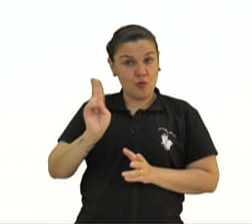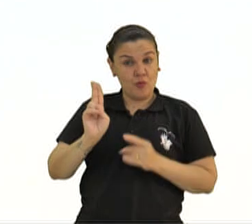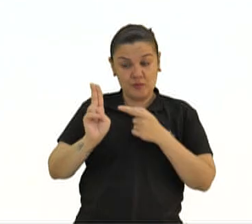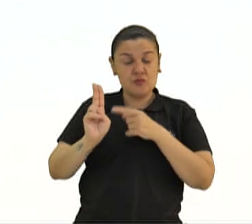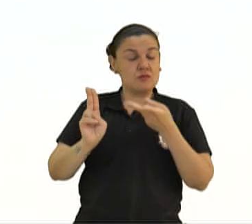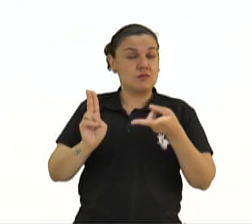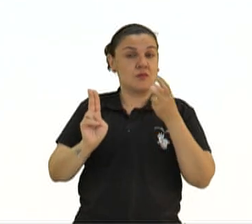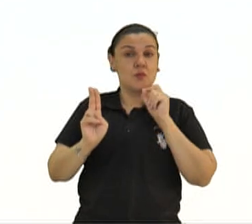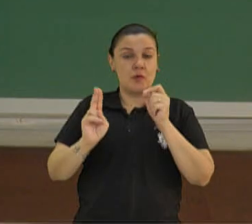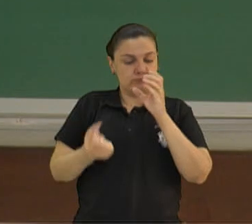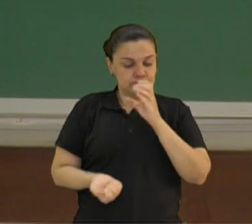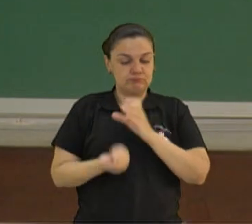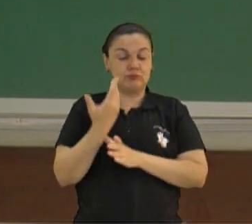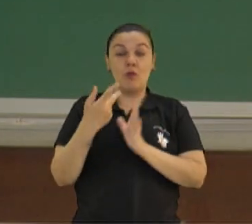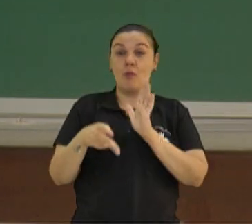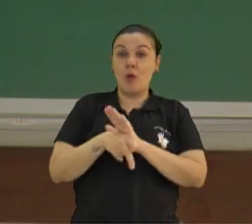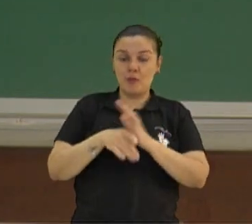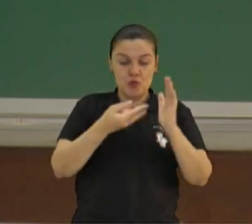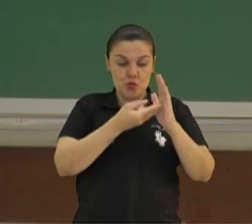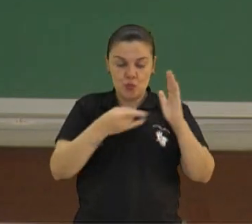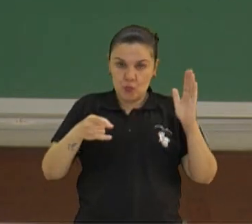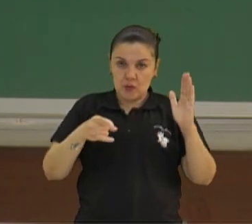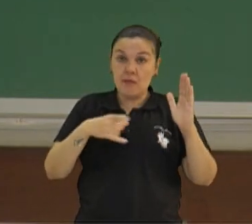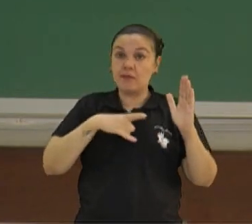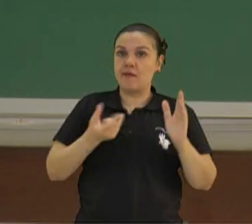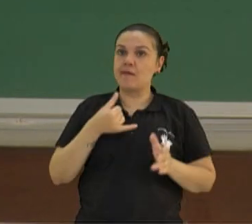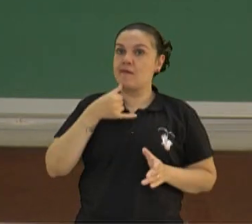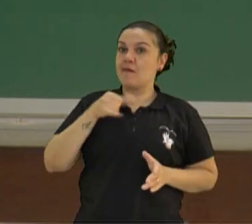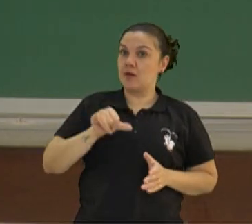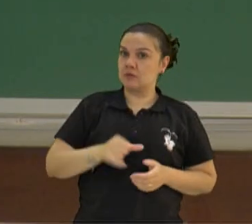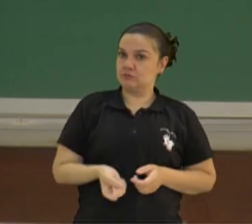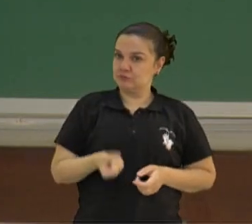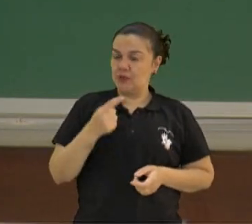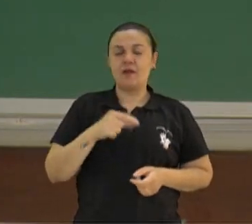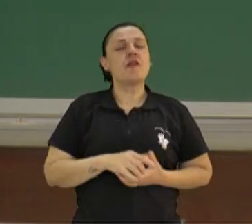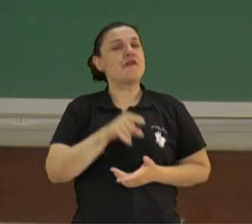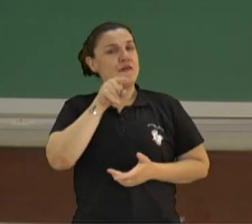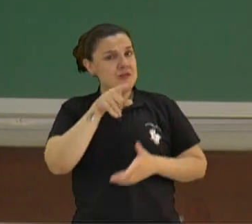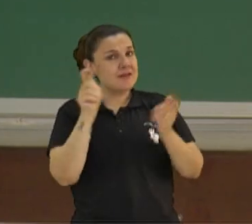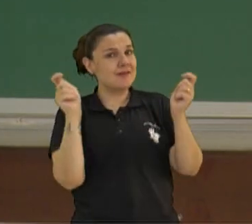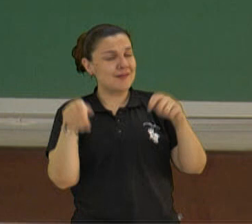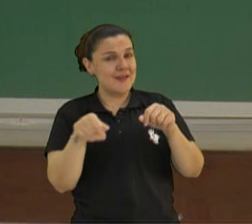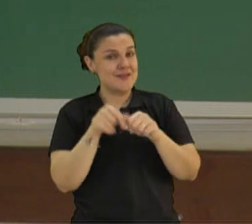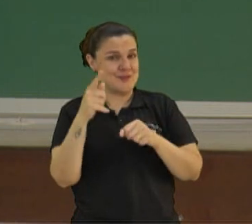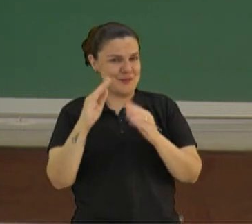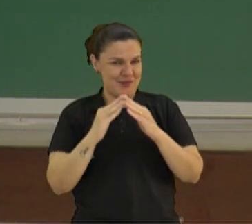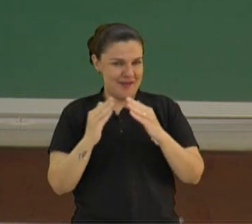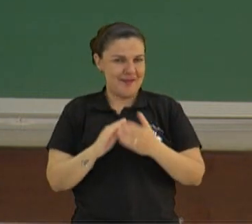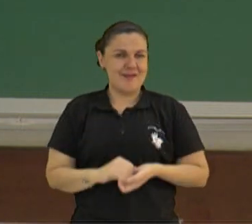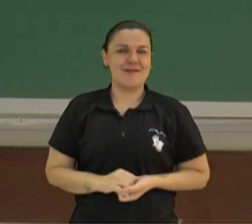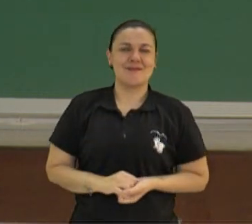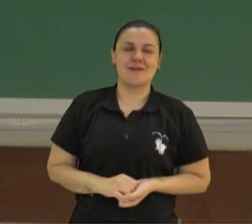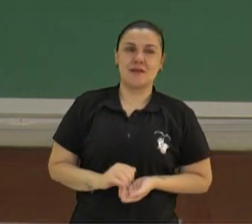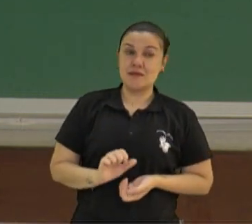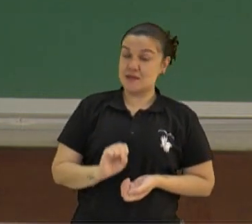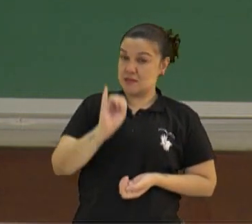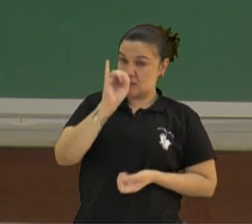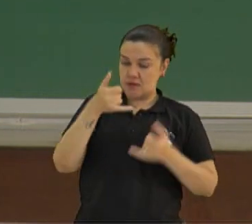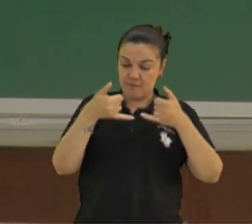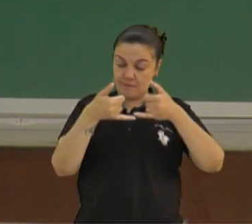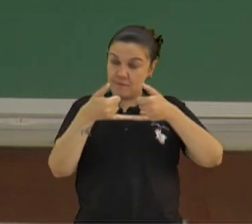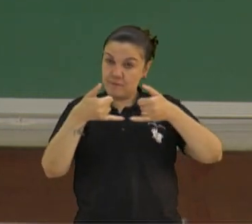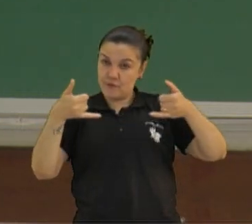você consegue criar um ímã a partir de eletricidade. Inclusive, você pode fazer isso na sua casa. Se você pegar um